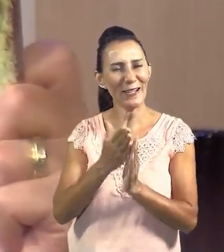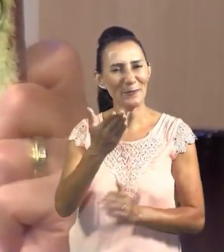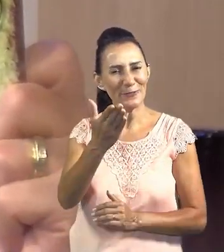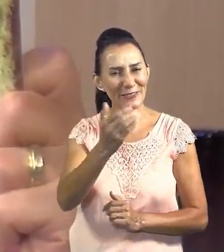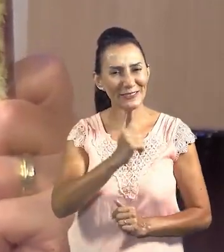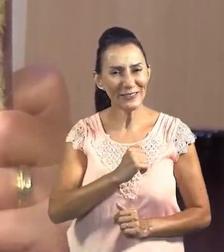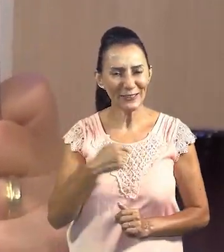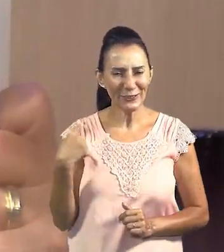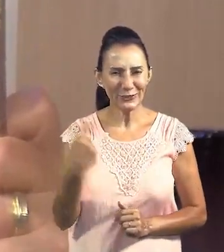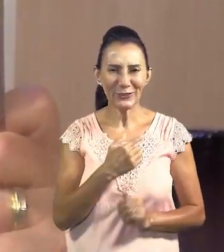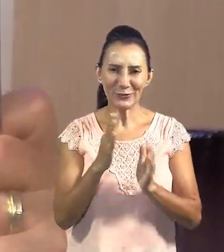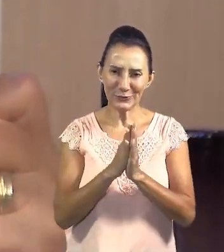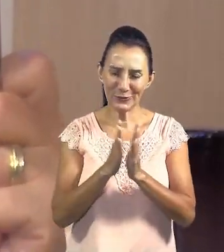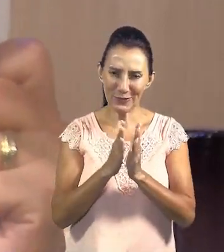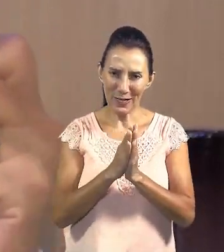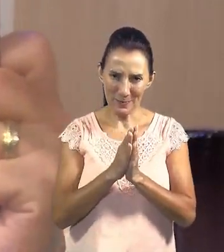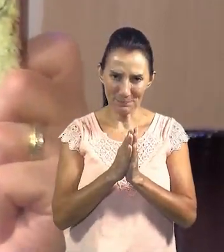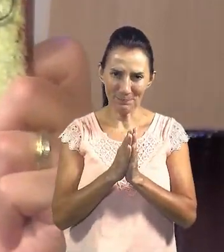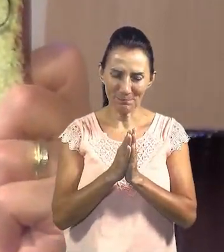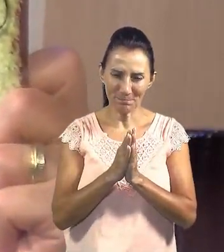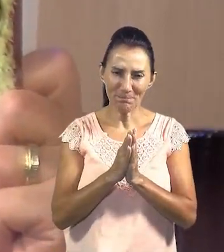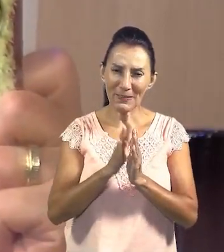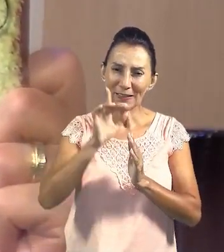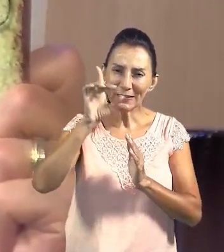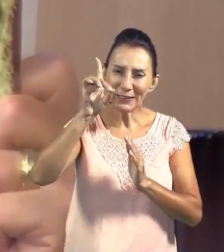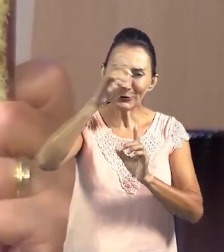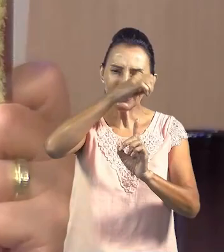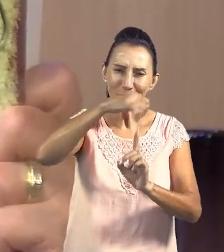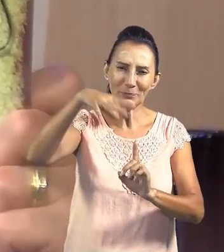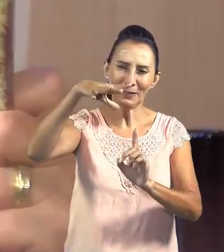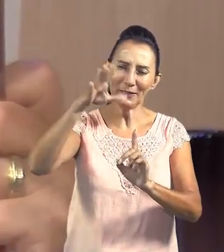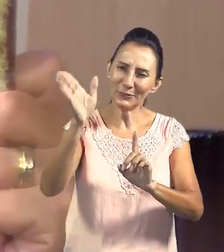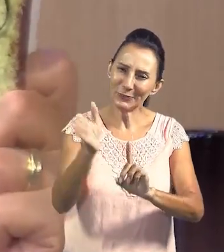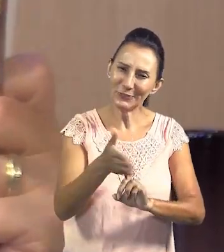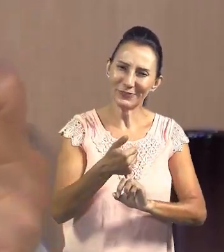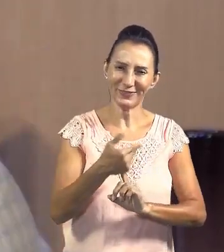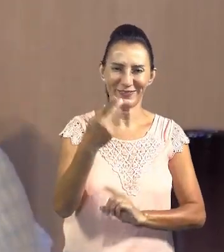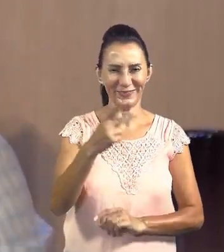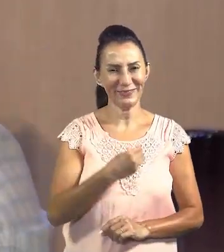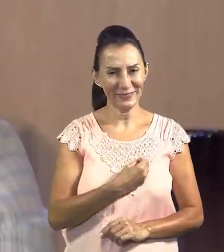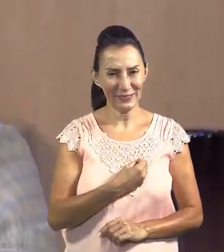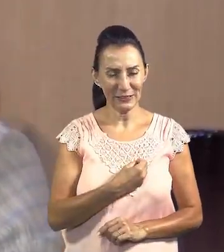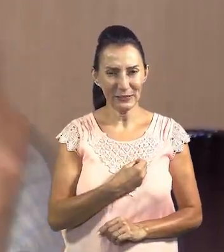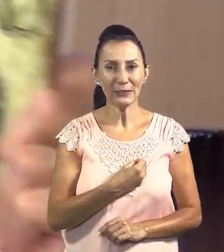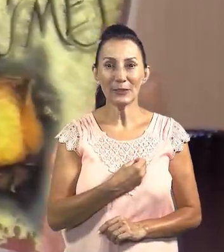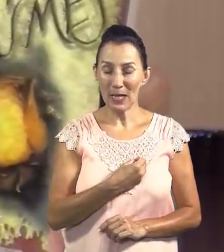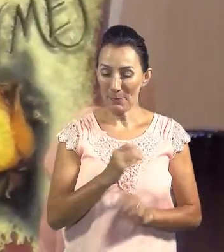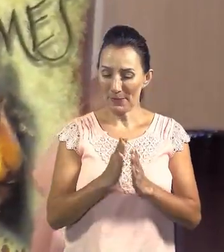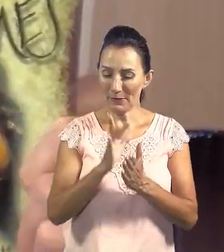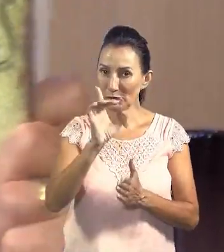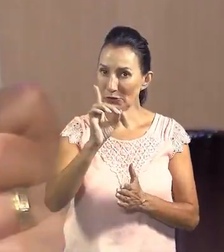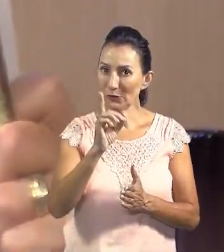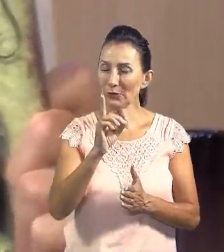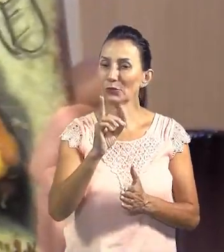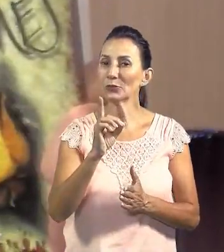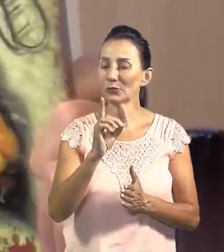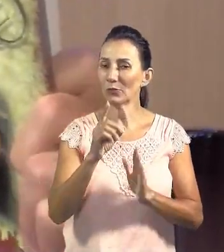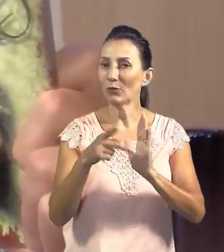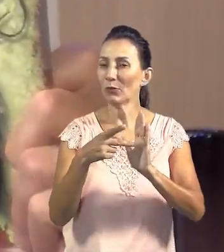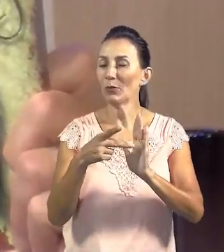nós vamos fazer uma campanha de oração com você. Deus te ilumine, Deus te guarde. Vamos resistir. A Bíblia